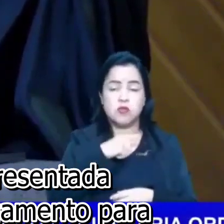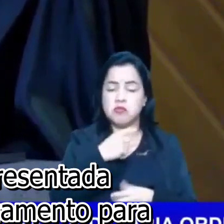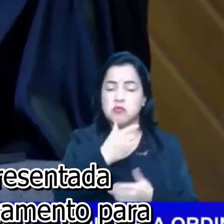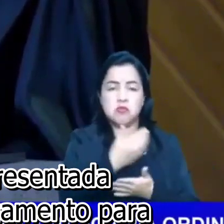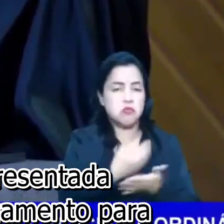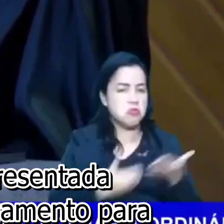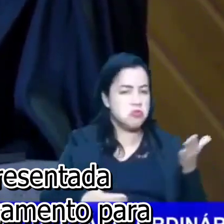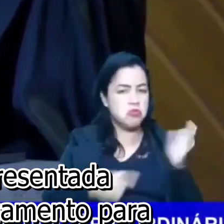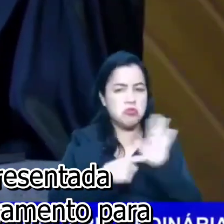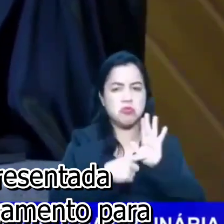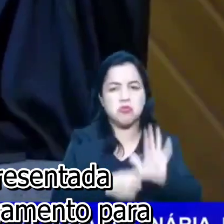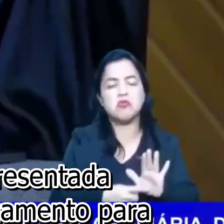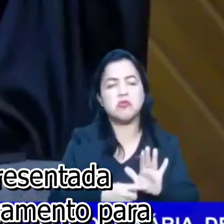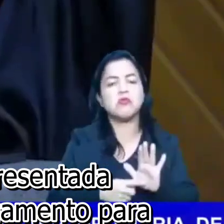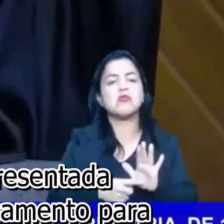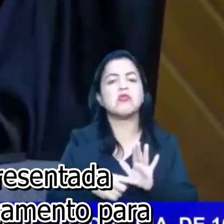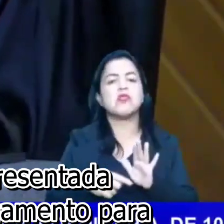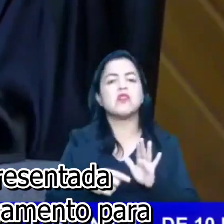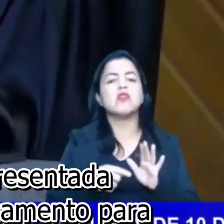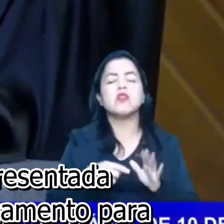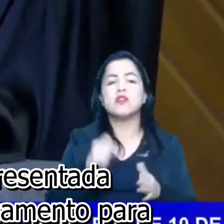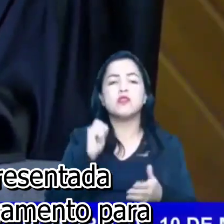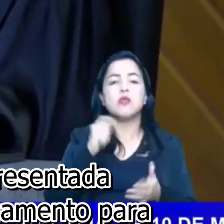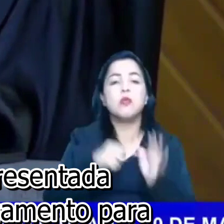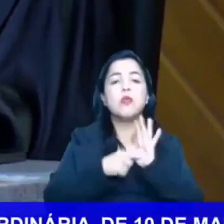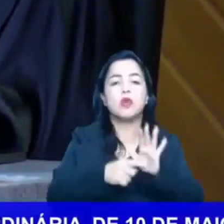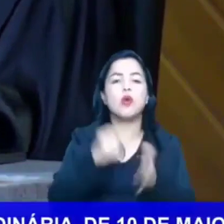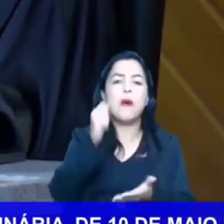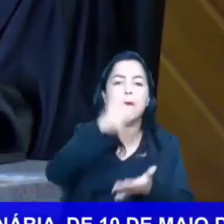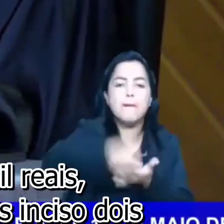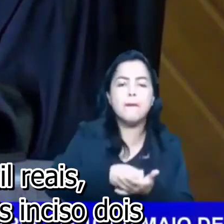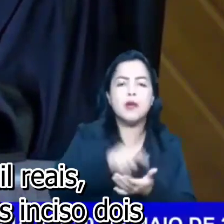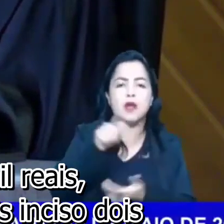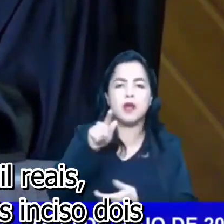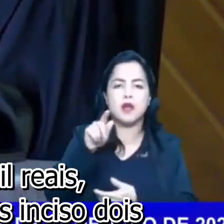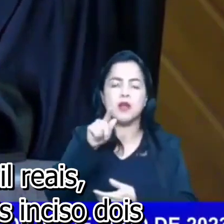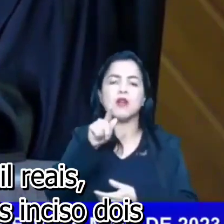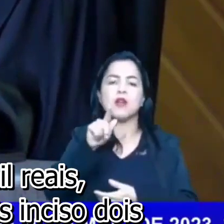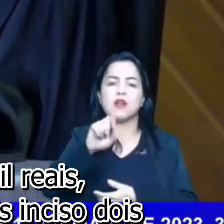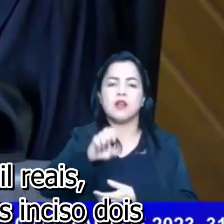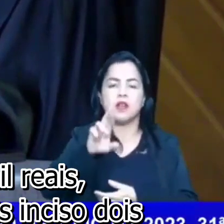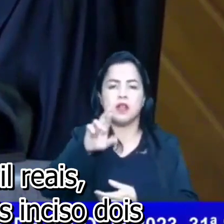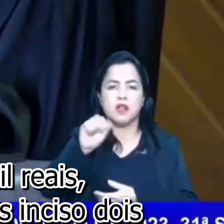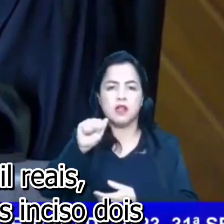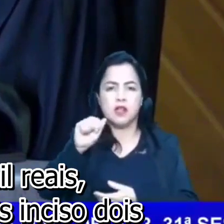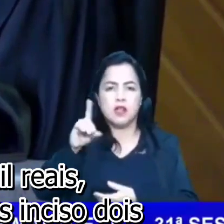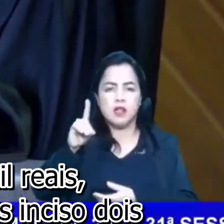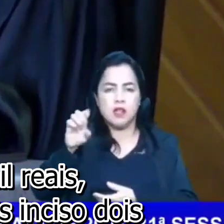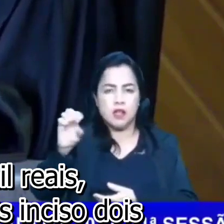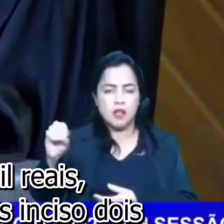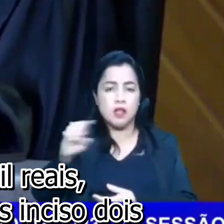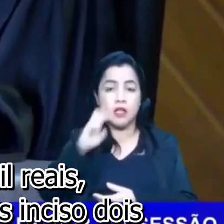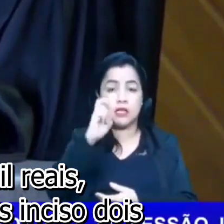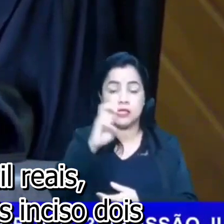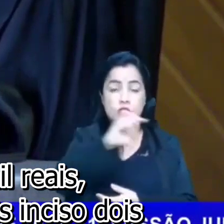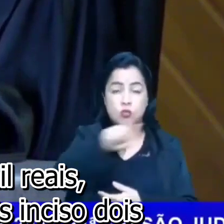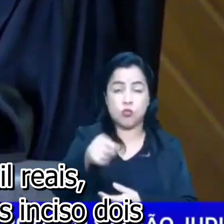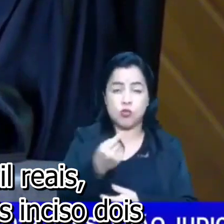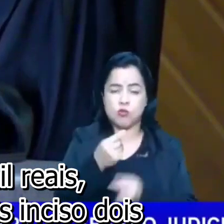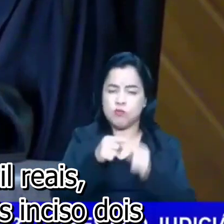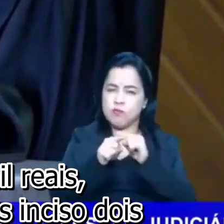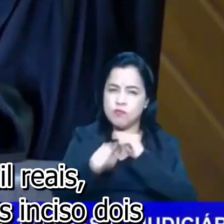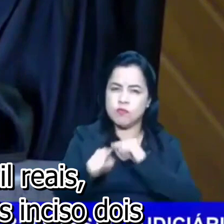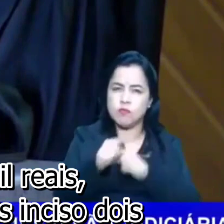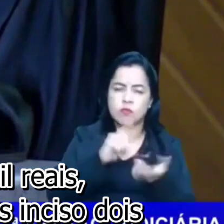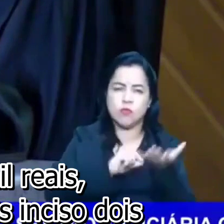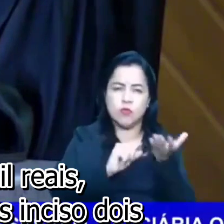documento fiscal referente a comprovante de pagamento para Geraldo M.N. Torres no valor de R$ 5.000, contrariando o disposto